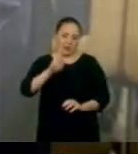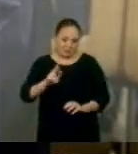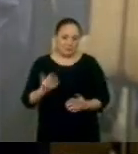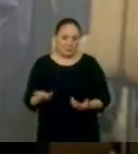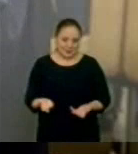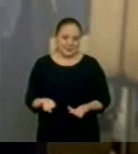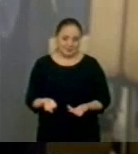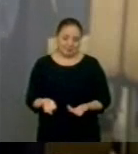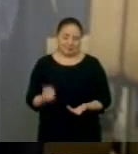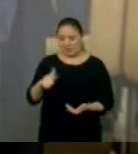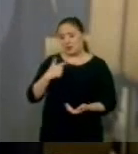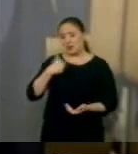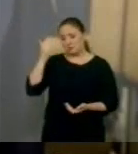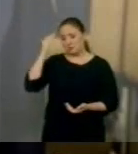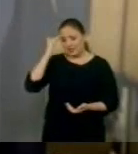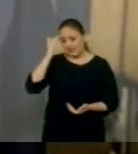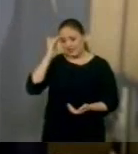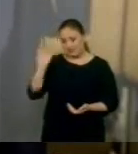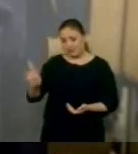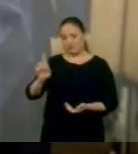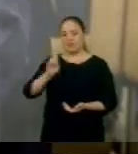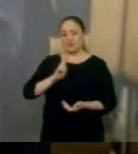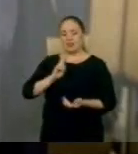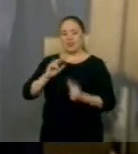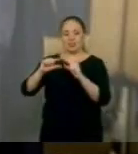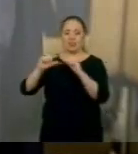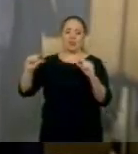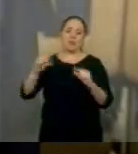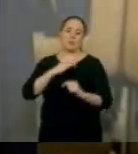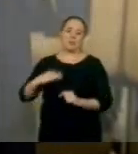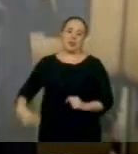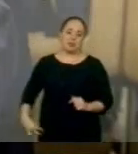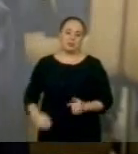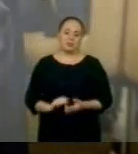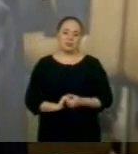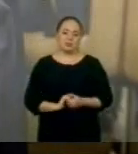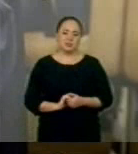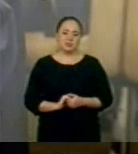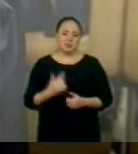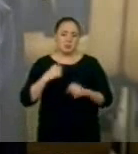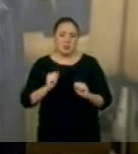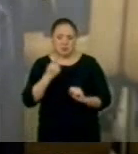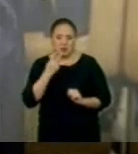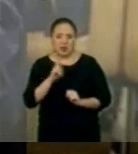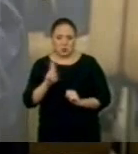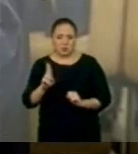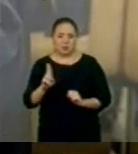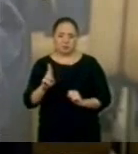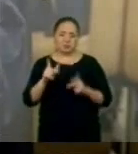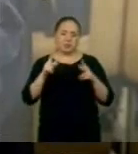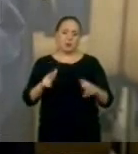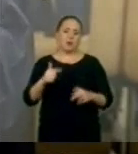eu entendi da frase desse ministro, que eu posso citar o nome, mineiro como